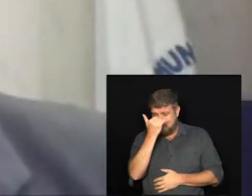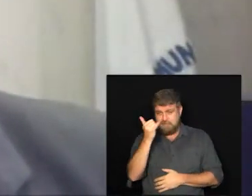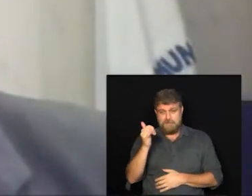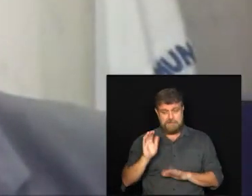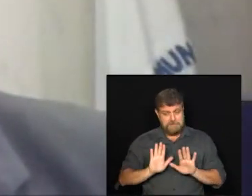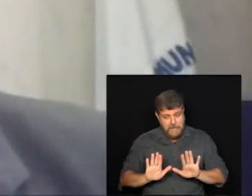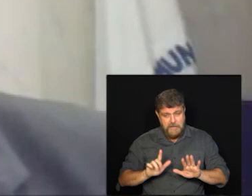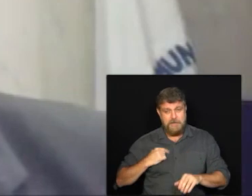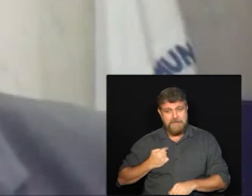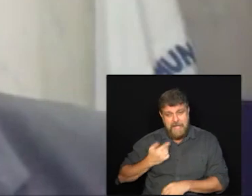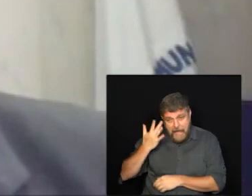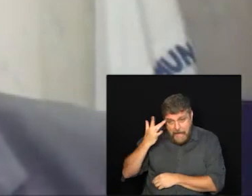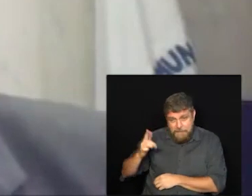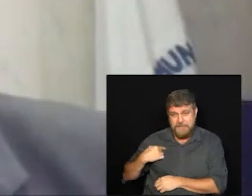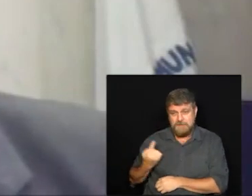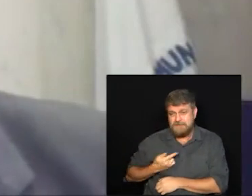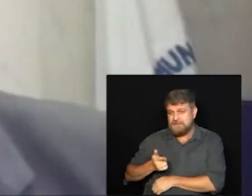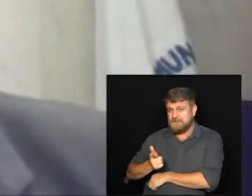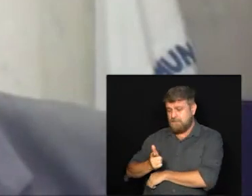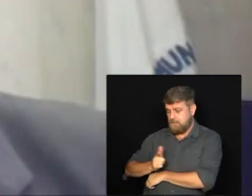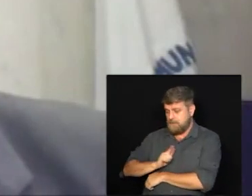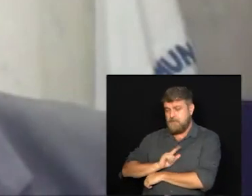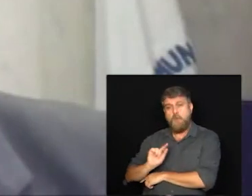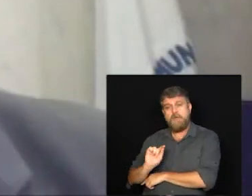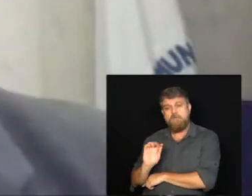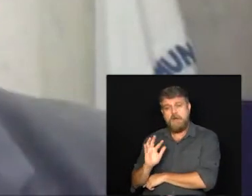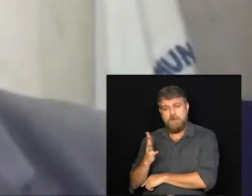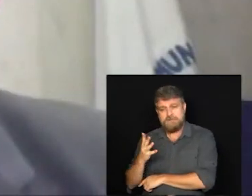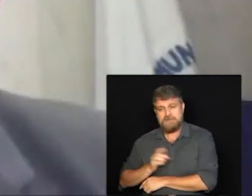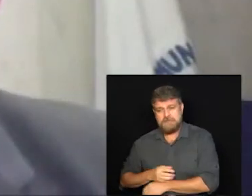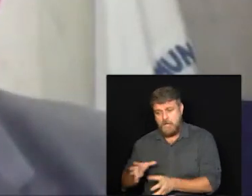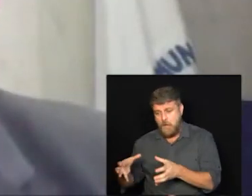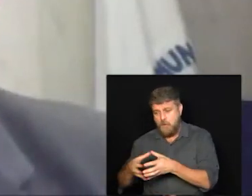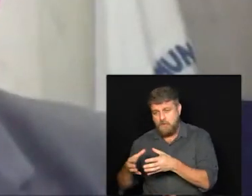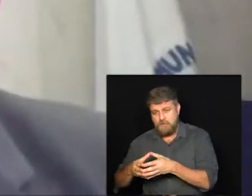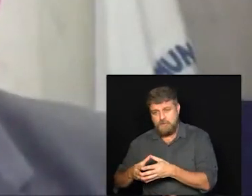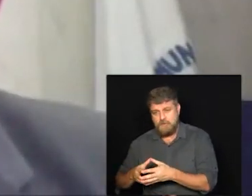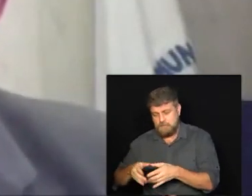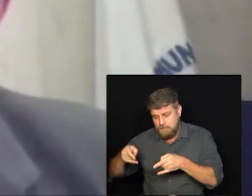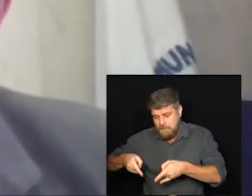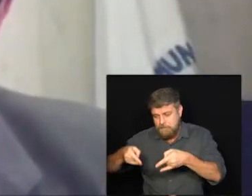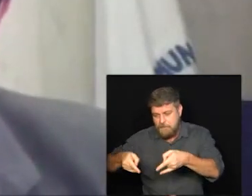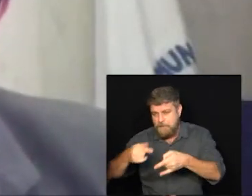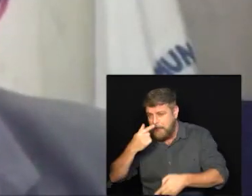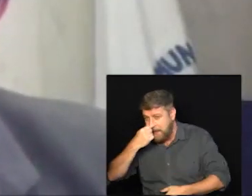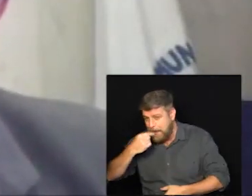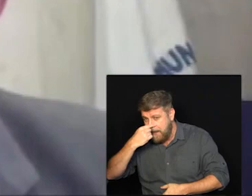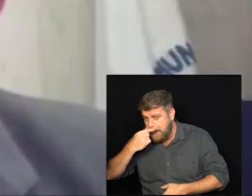dia, mas amanhã nós teremos o gripário, 10 leitos de UTI e 12 de enfermaria.